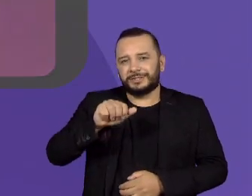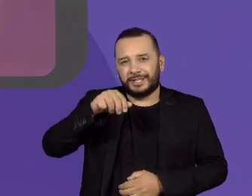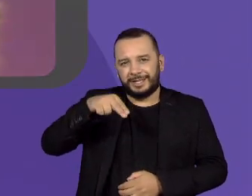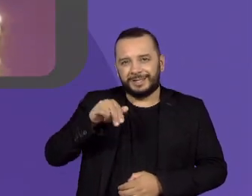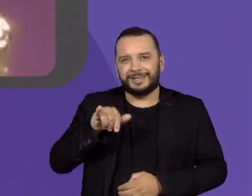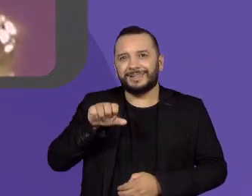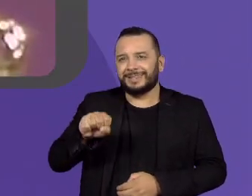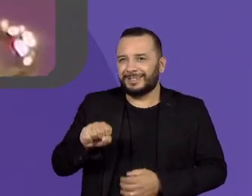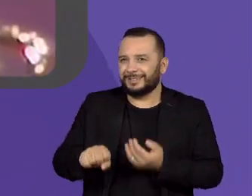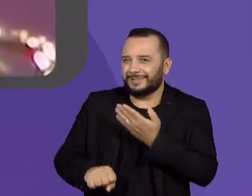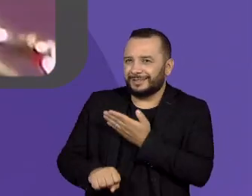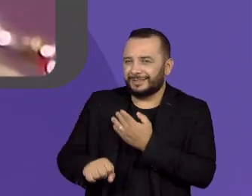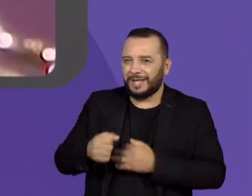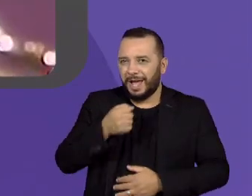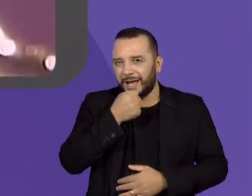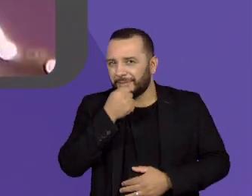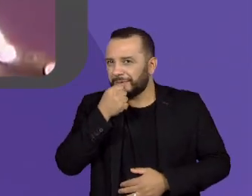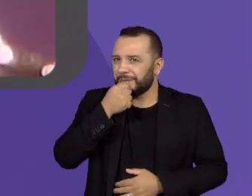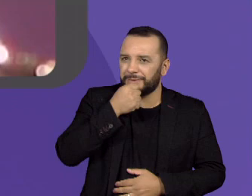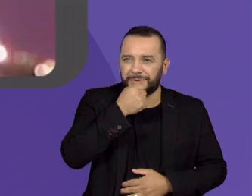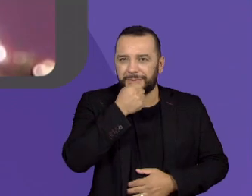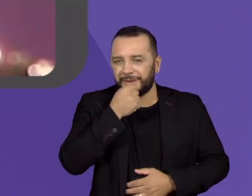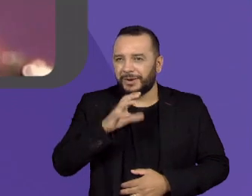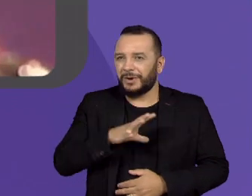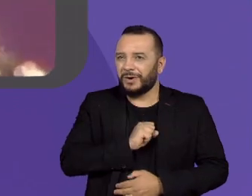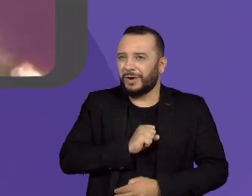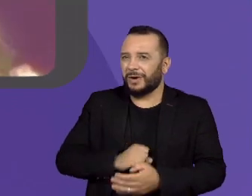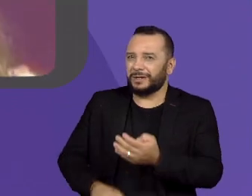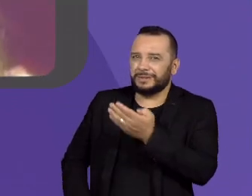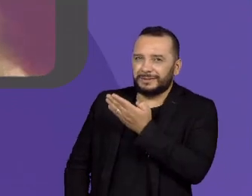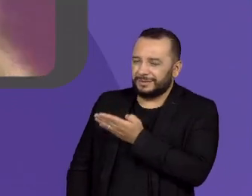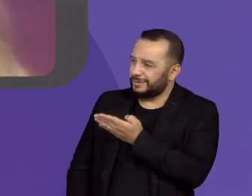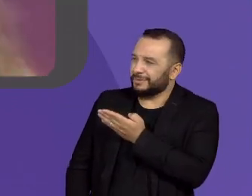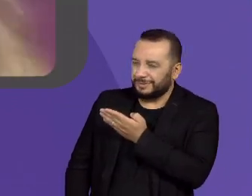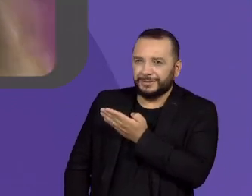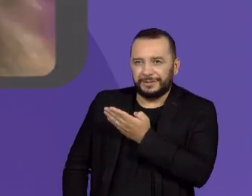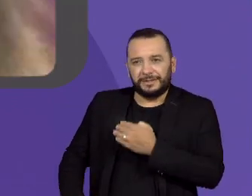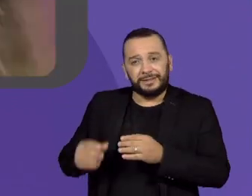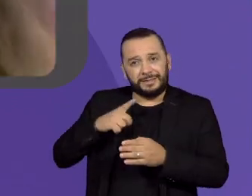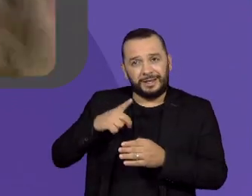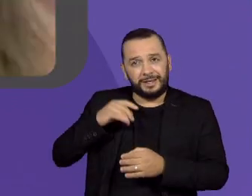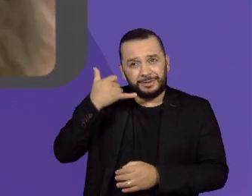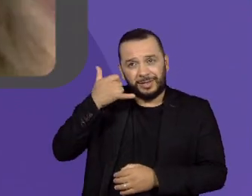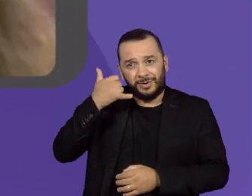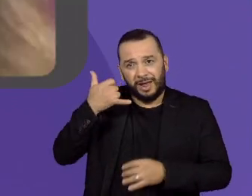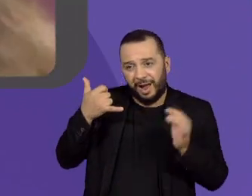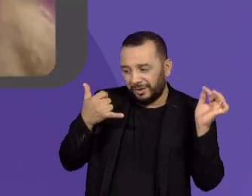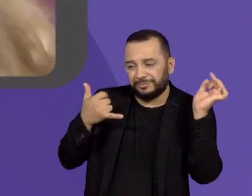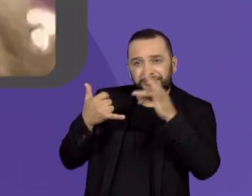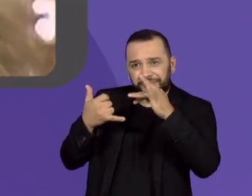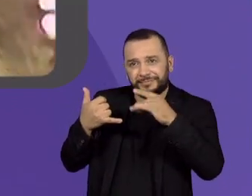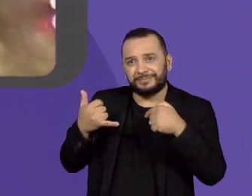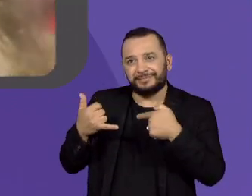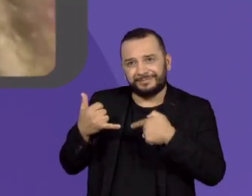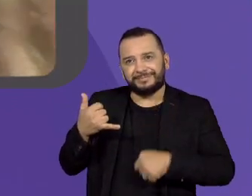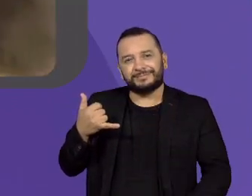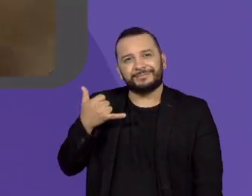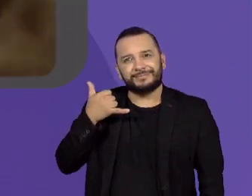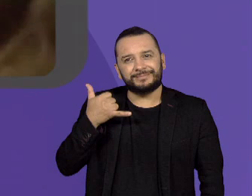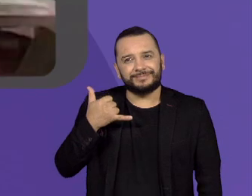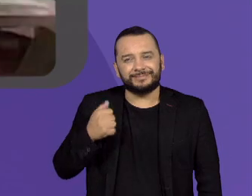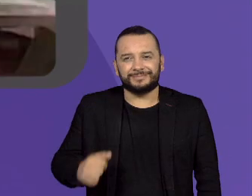oh, I can see your face again, honey, I know, I feel I got to know my own frame of